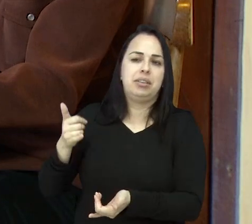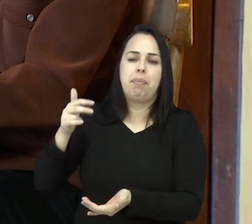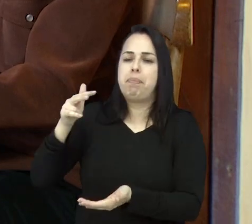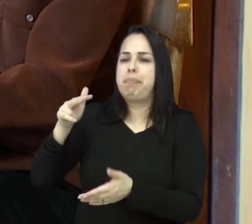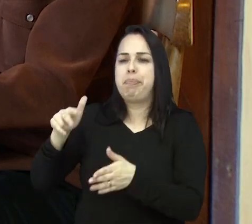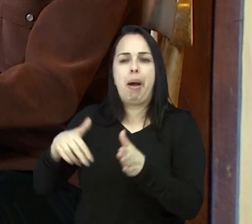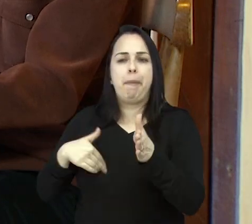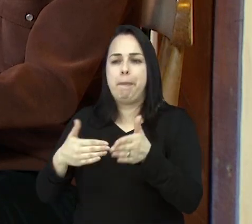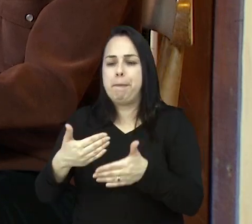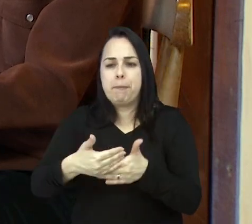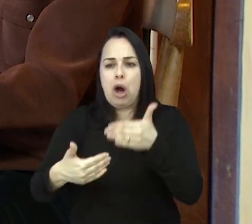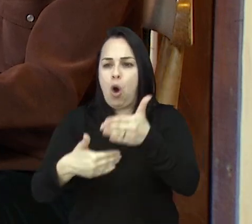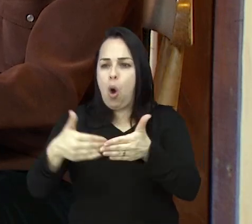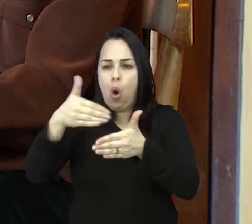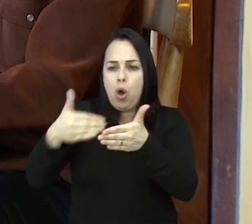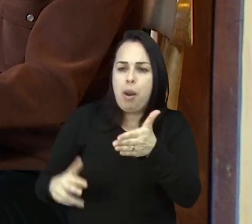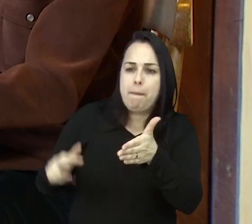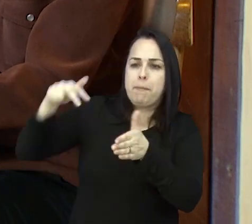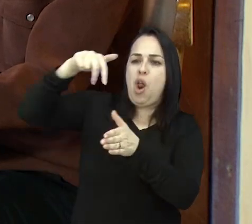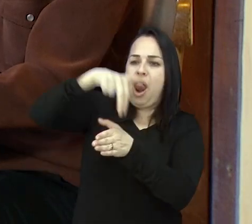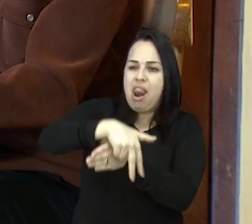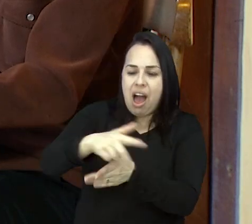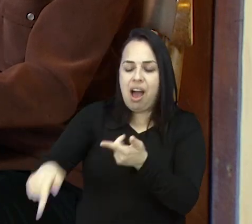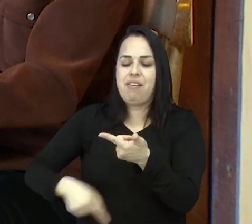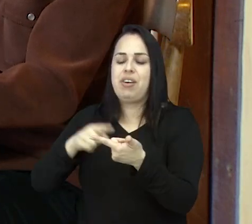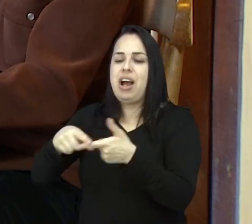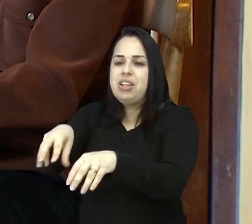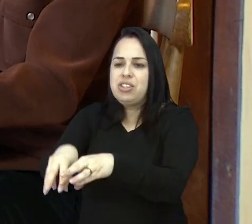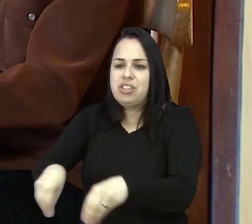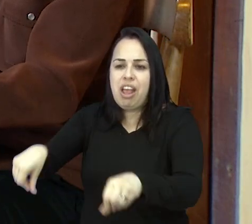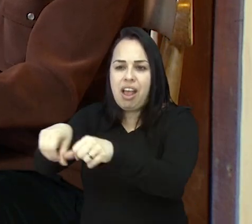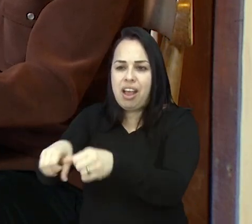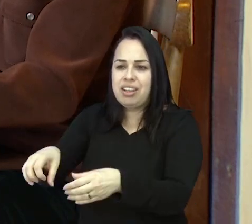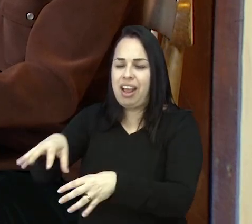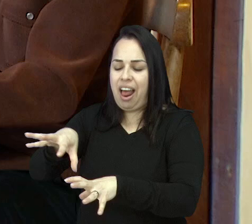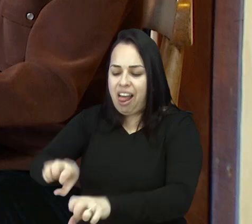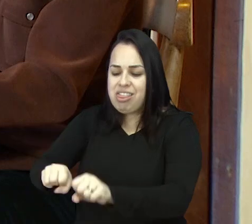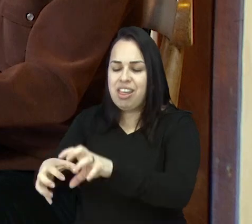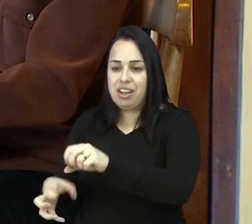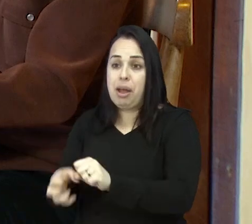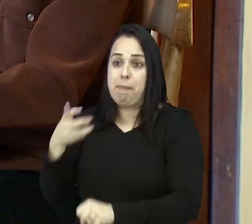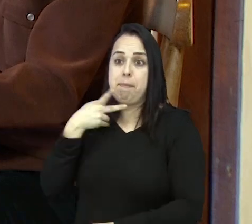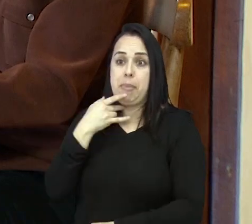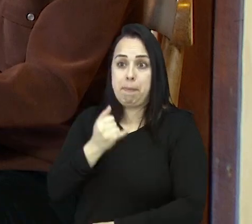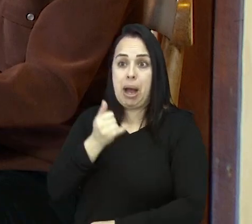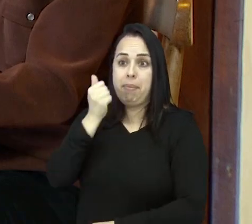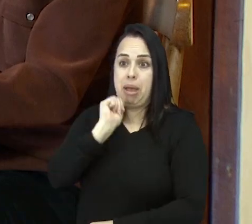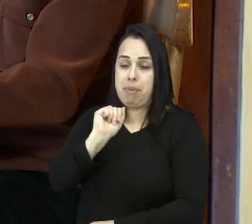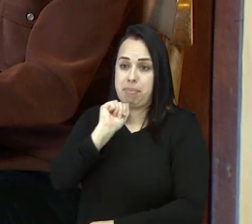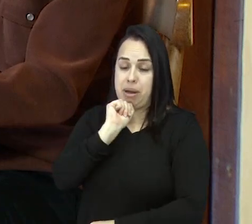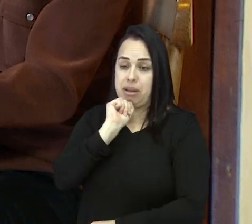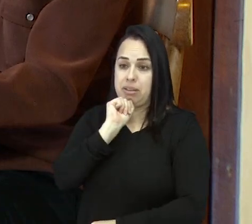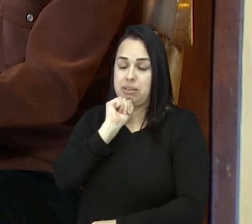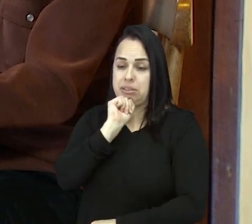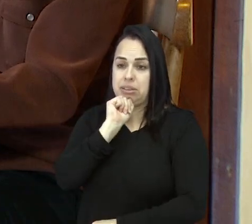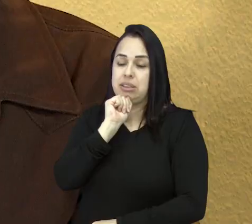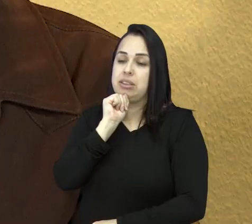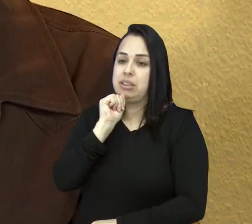com terra, e tem muito também da questão dos meus pais, por a gente viver na cidade grande,